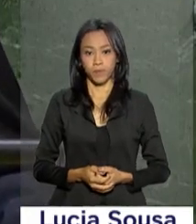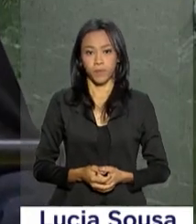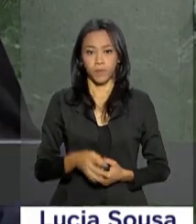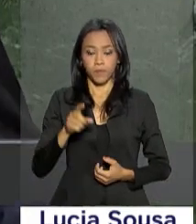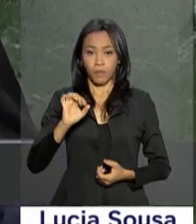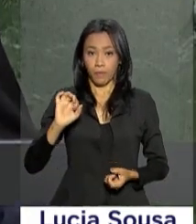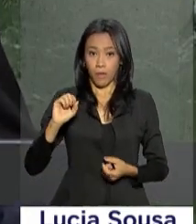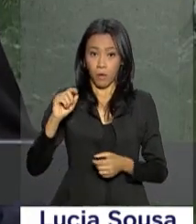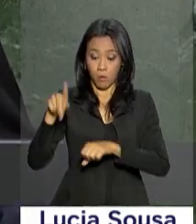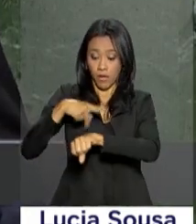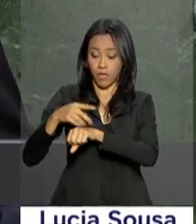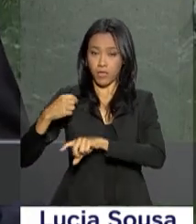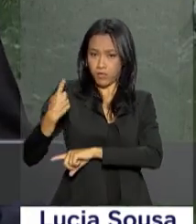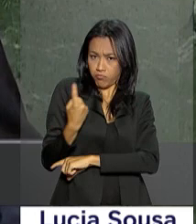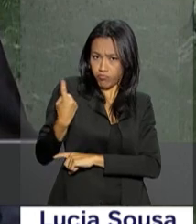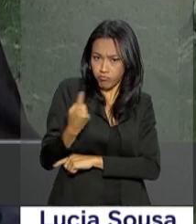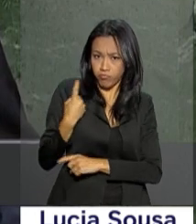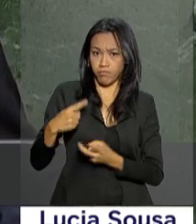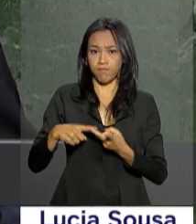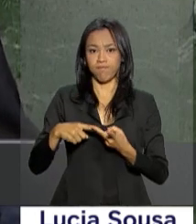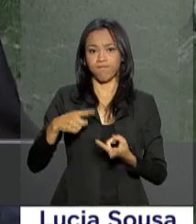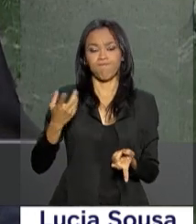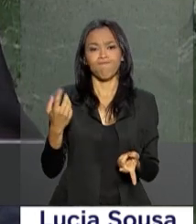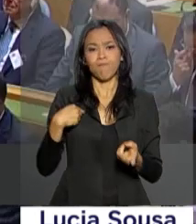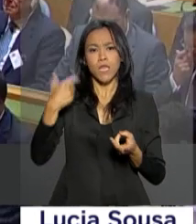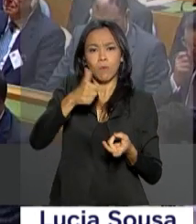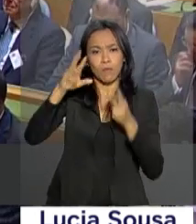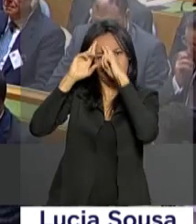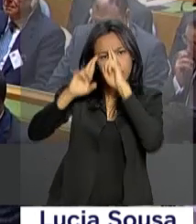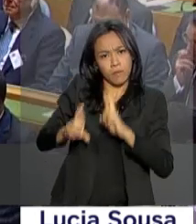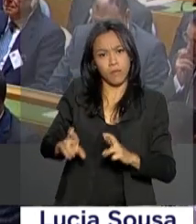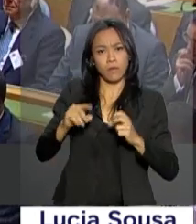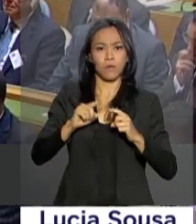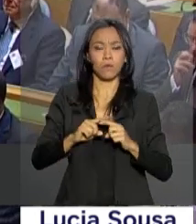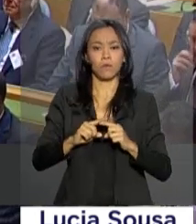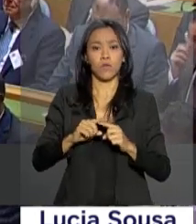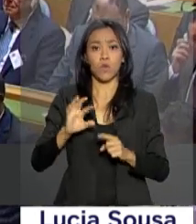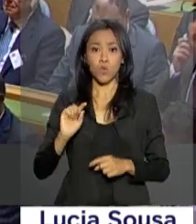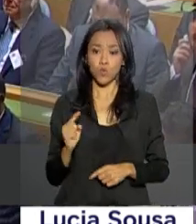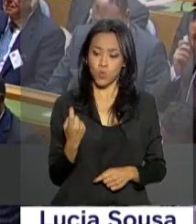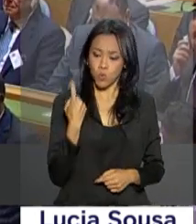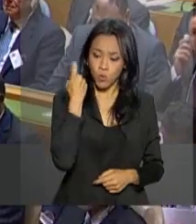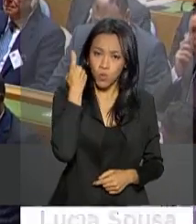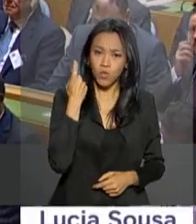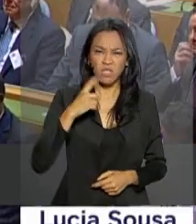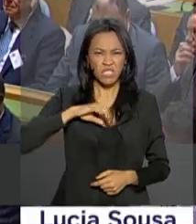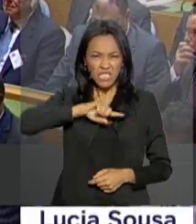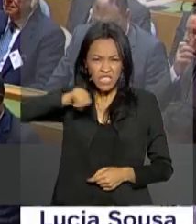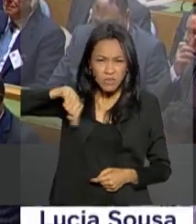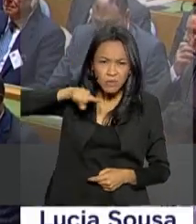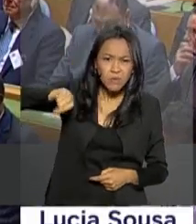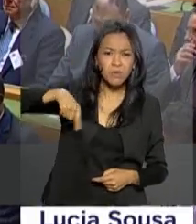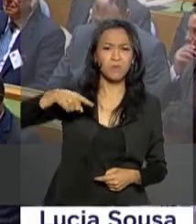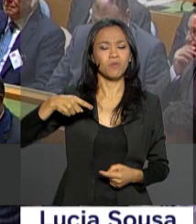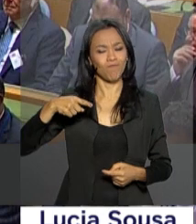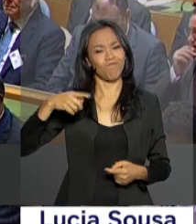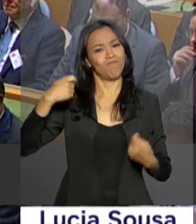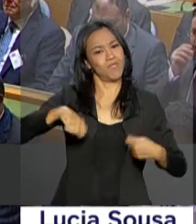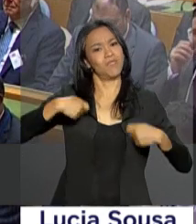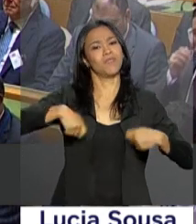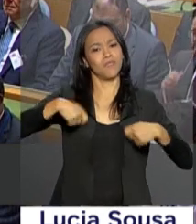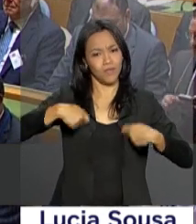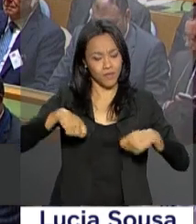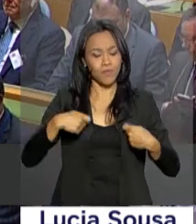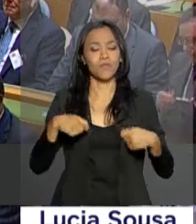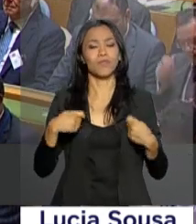isolacionismo intolerância o unilateralismo a cada uma dessas tendências temos que responder